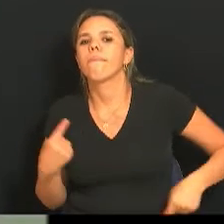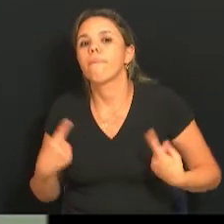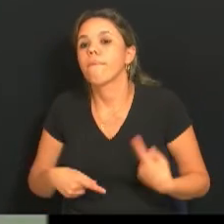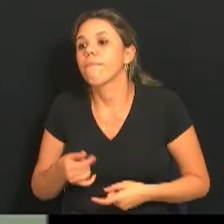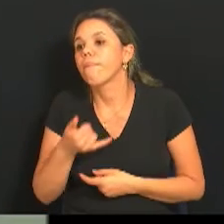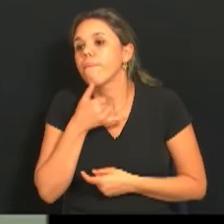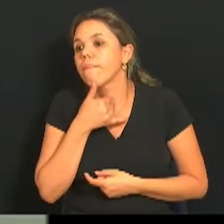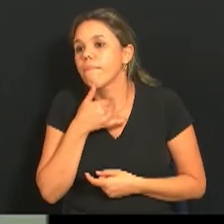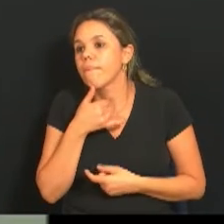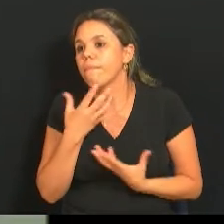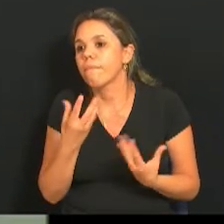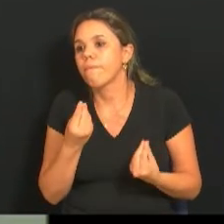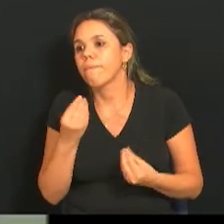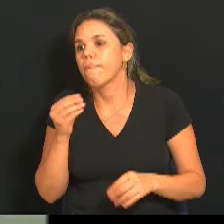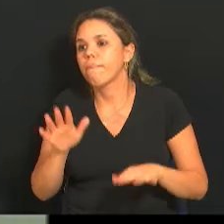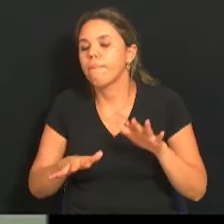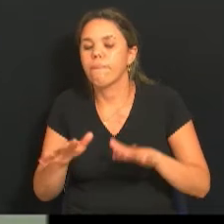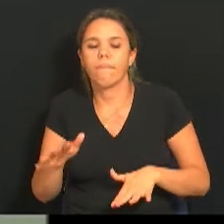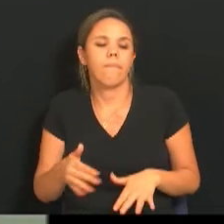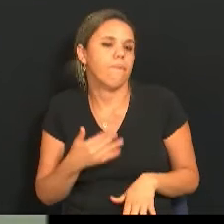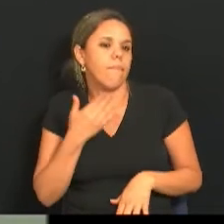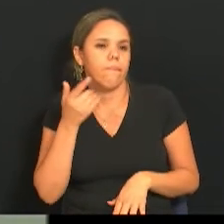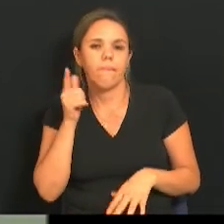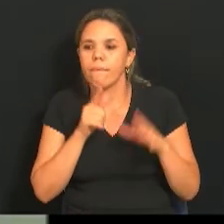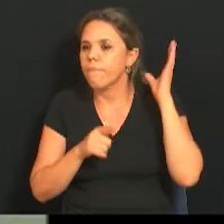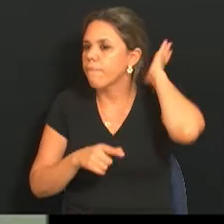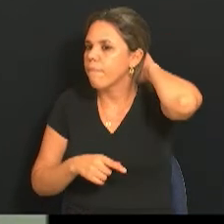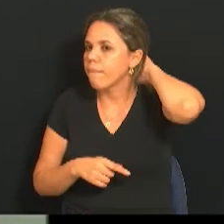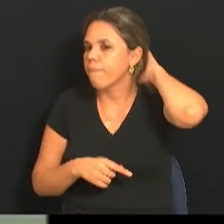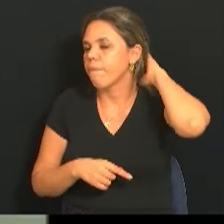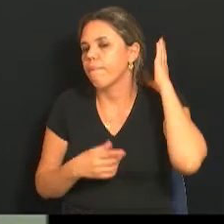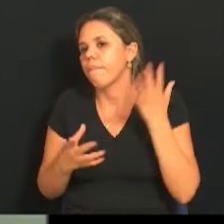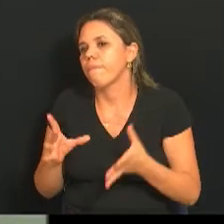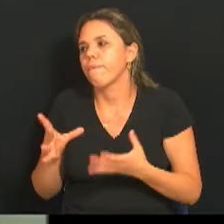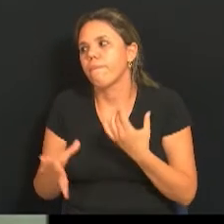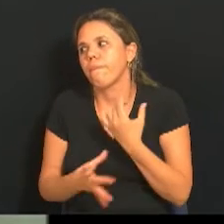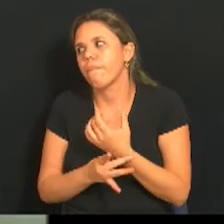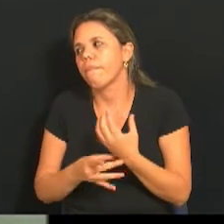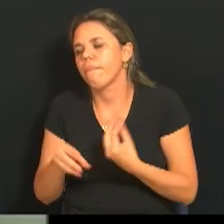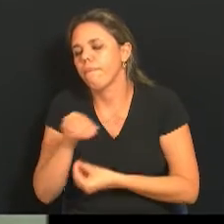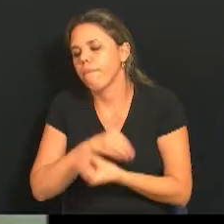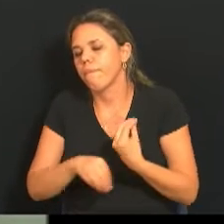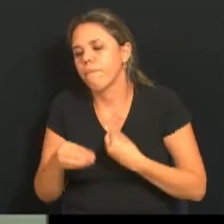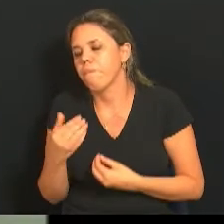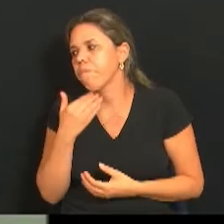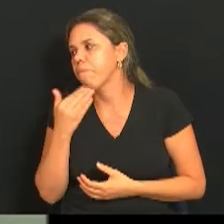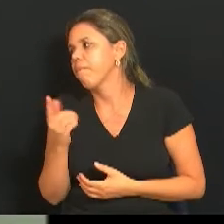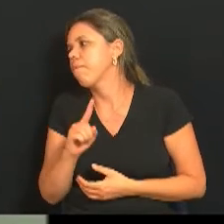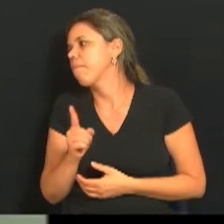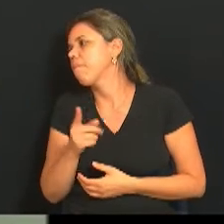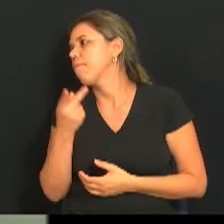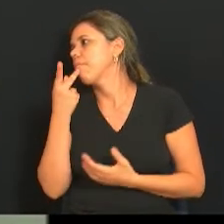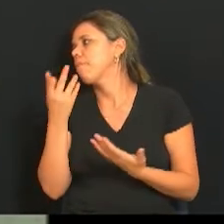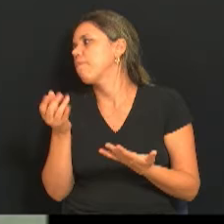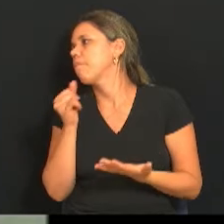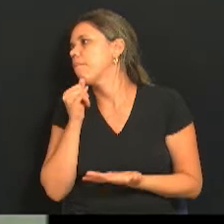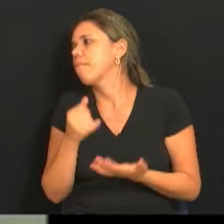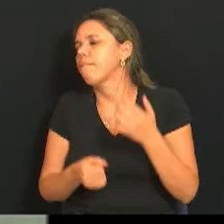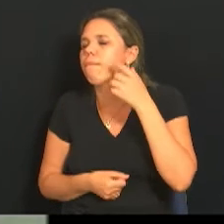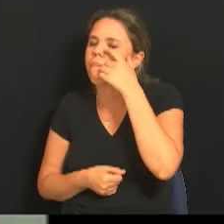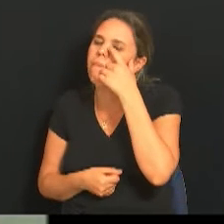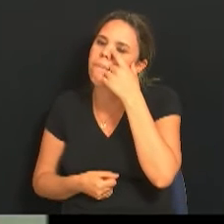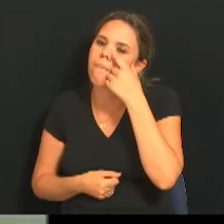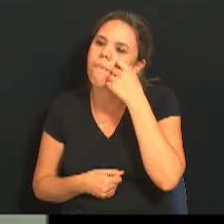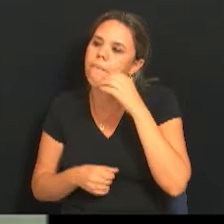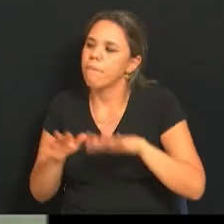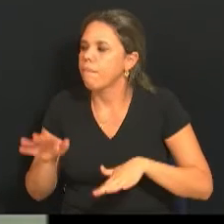Infelizmente, muitas vezes, a questão da segurança fica aí no meio desse bolo todo, porque, como foi dito, né, às vezes as